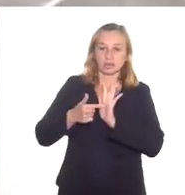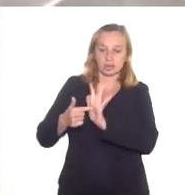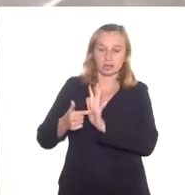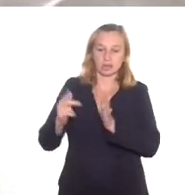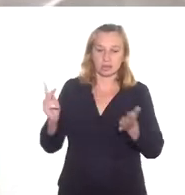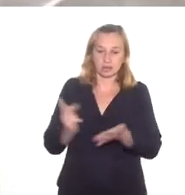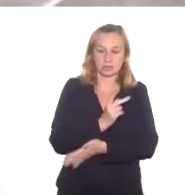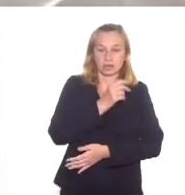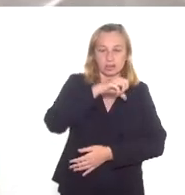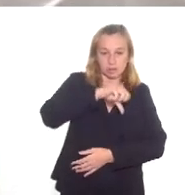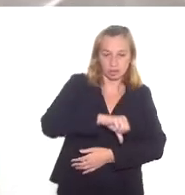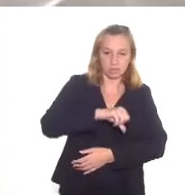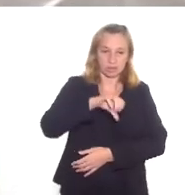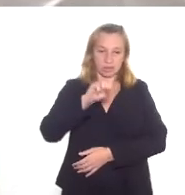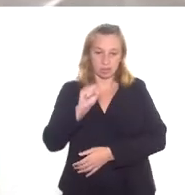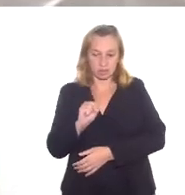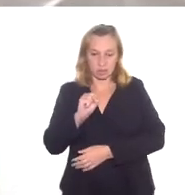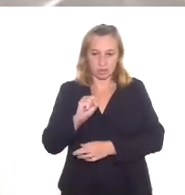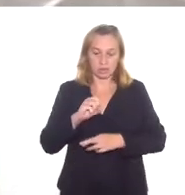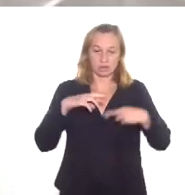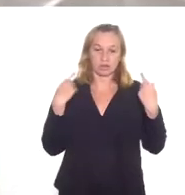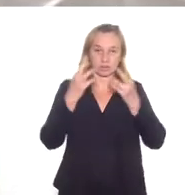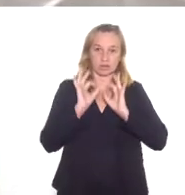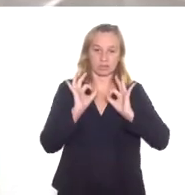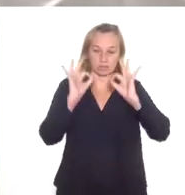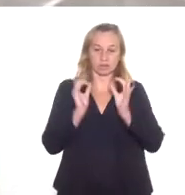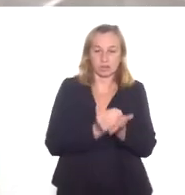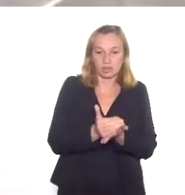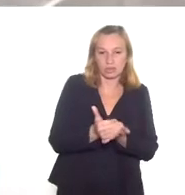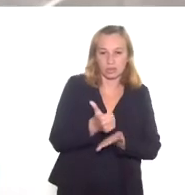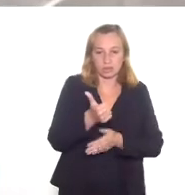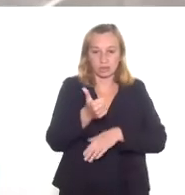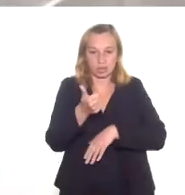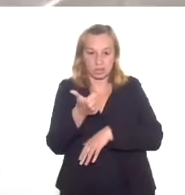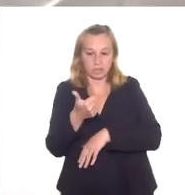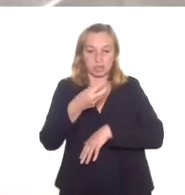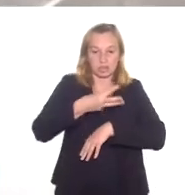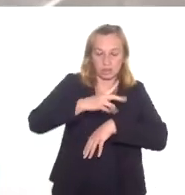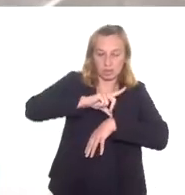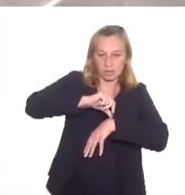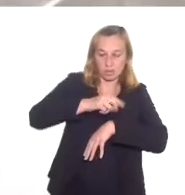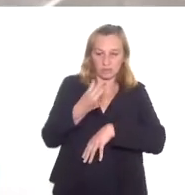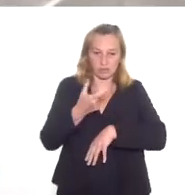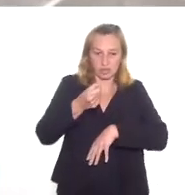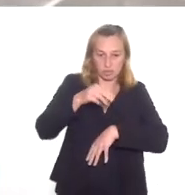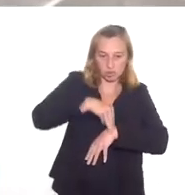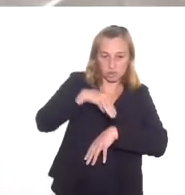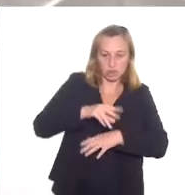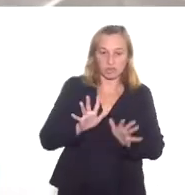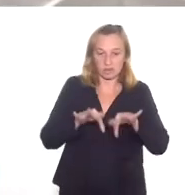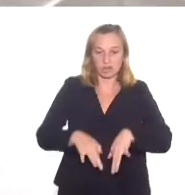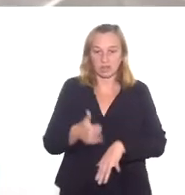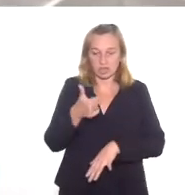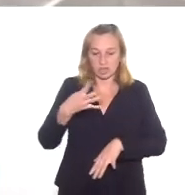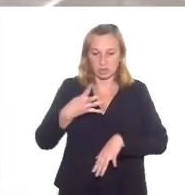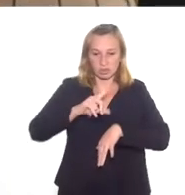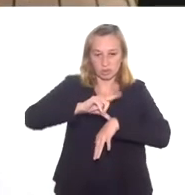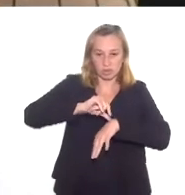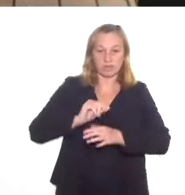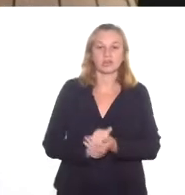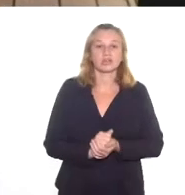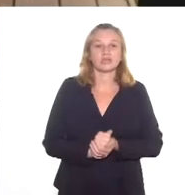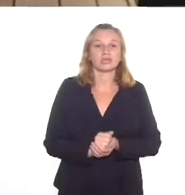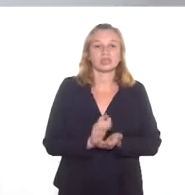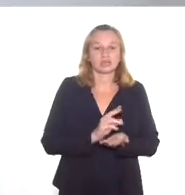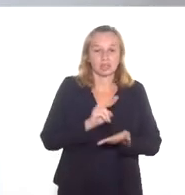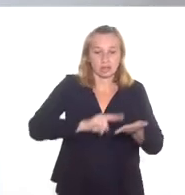ocorrido na 98ª sessão extraordinária, que, iniciada às 13h20, encerrou-se às 14h.